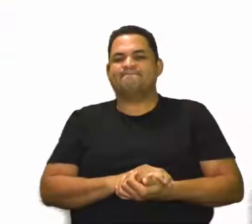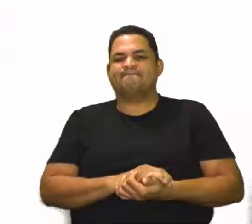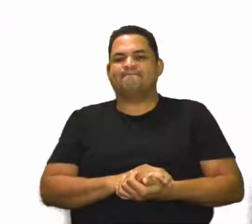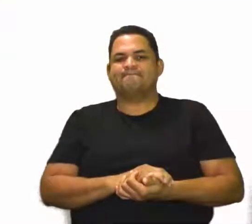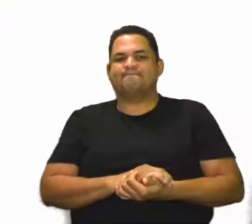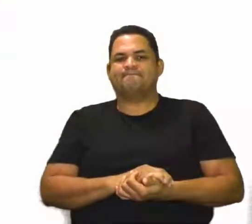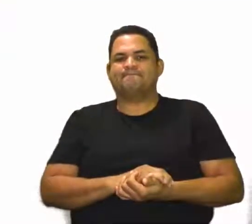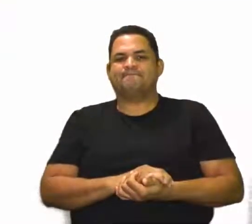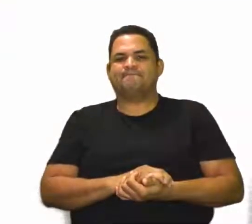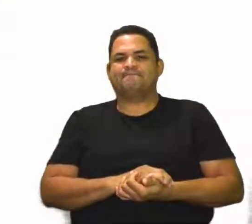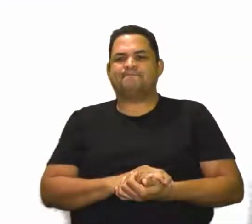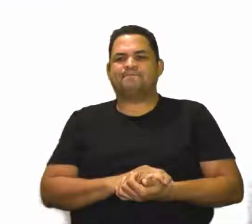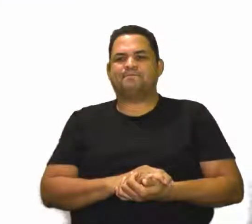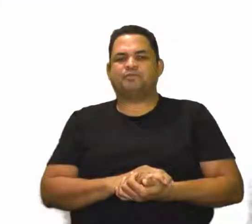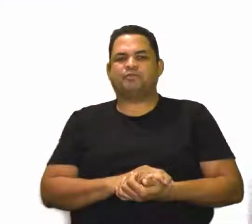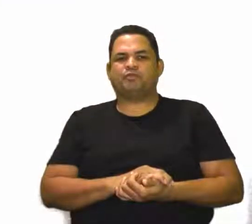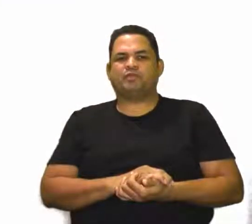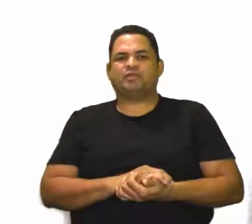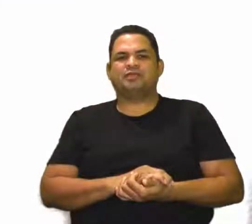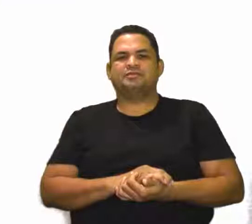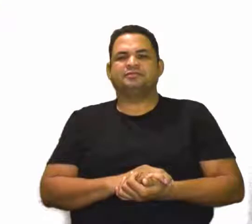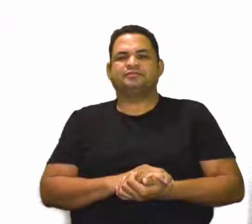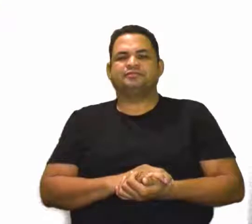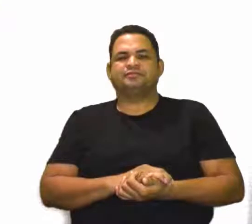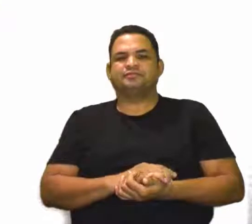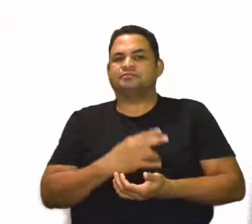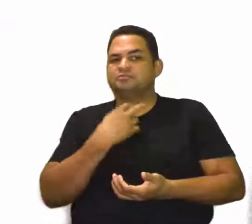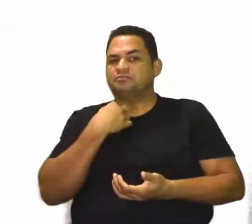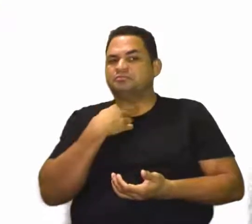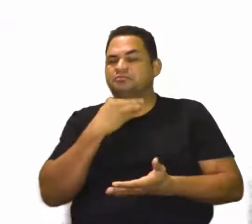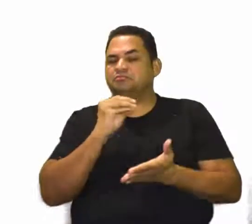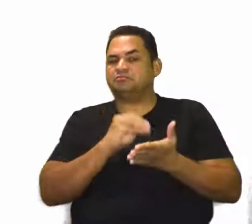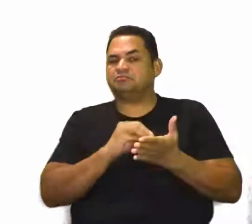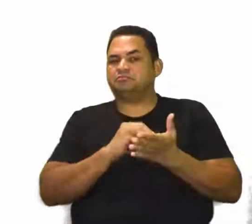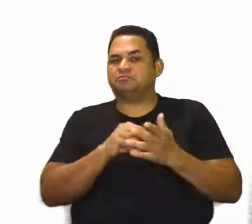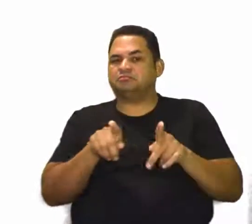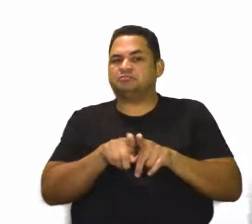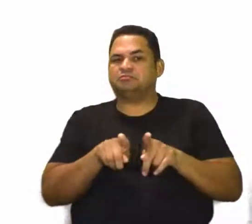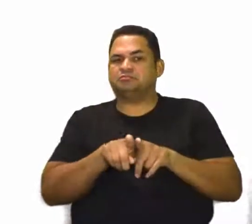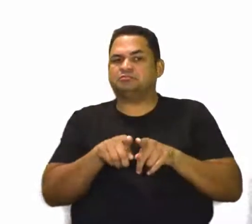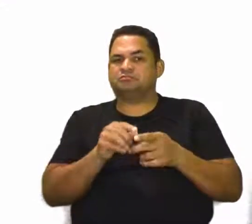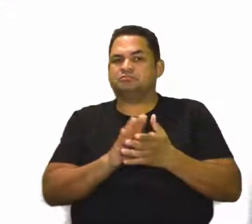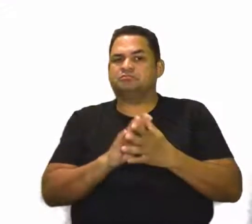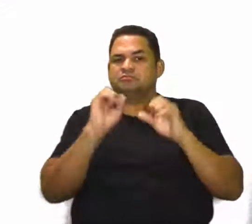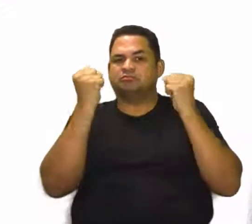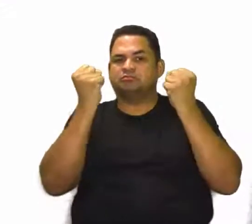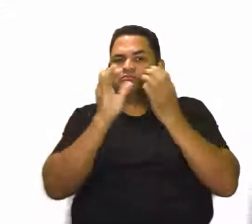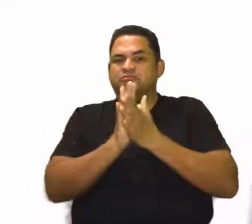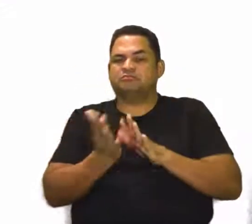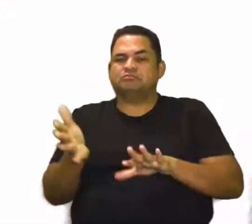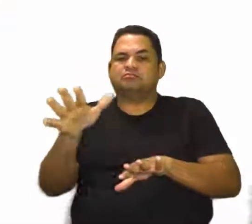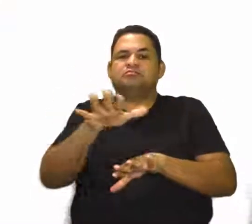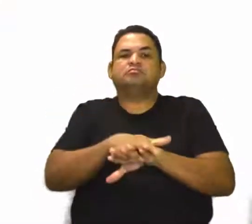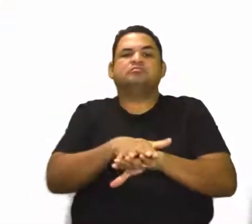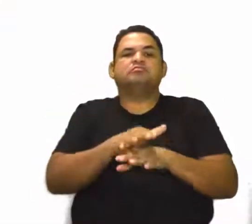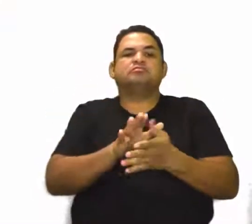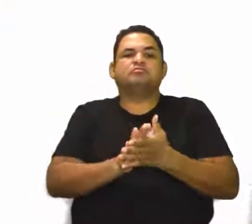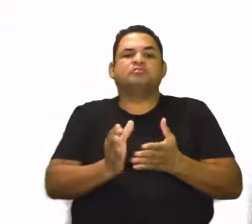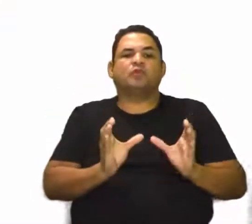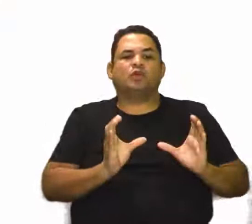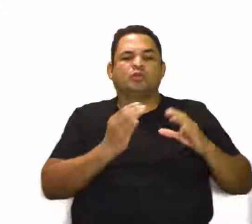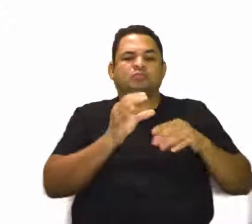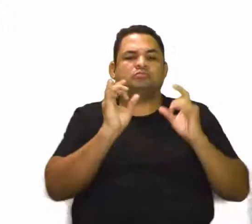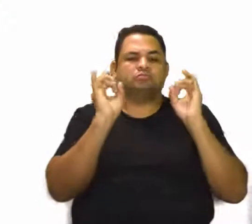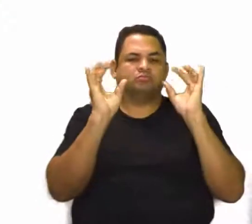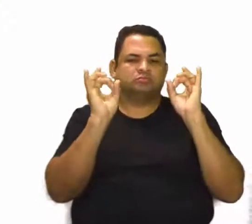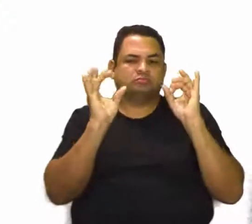agora e vamos para o próximo, né, professora? Sim. Que não poderia faltar também a atividade física inclusiva e para